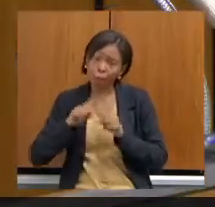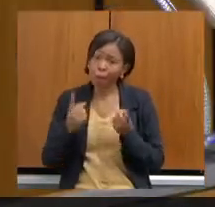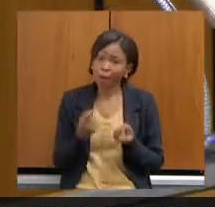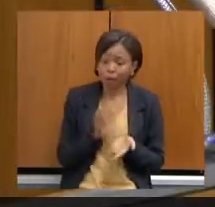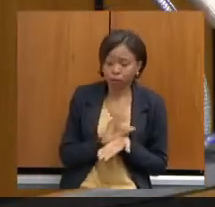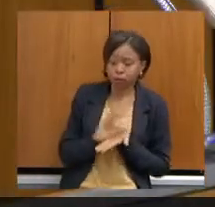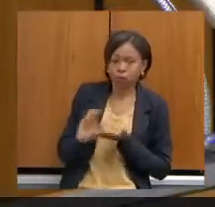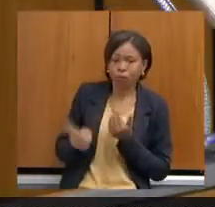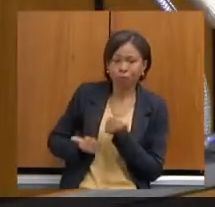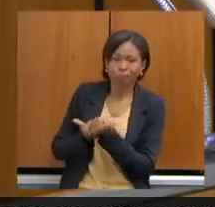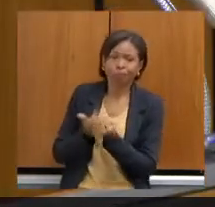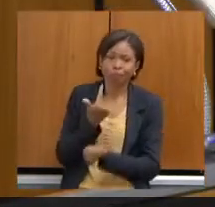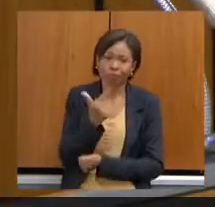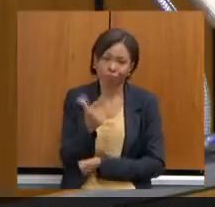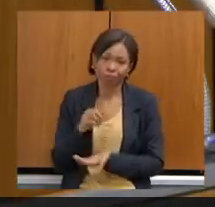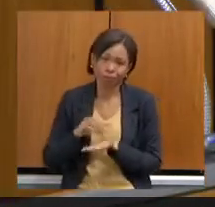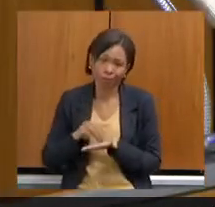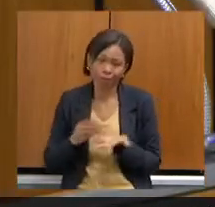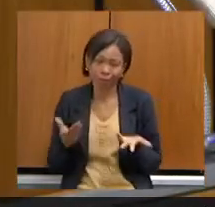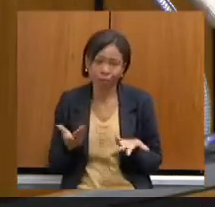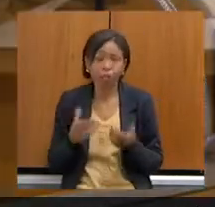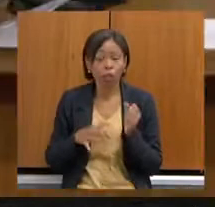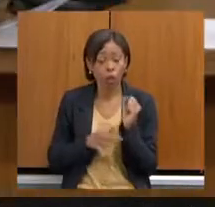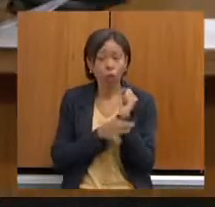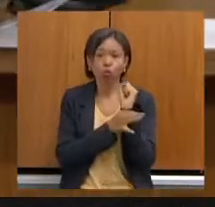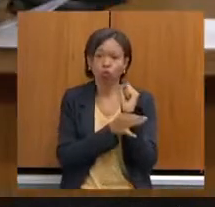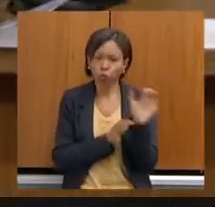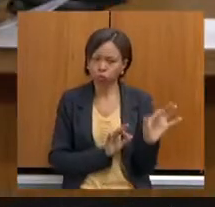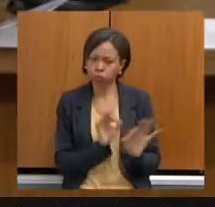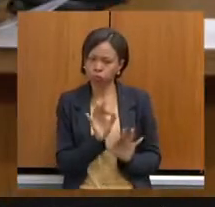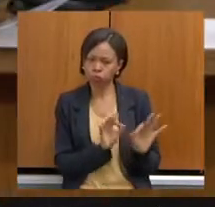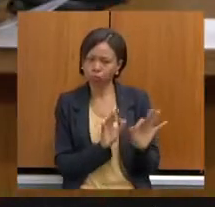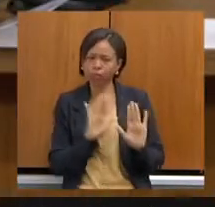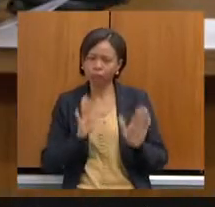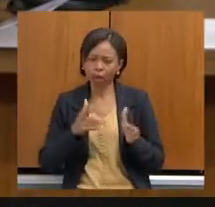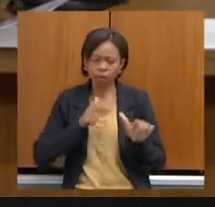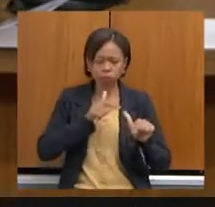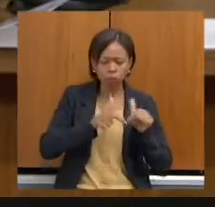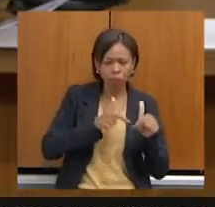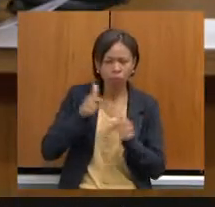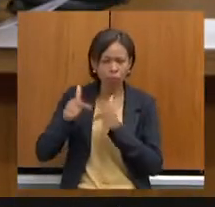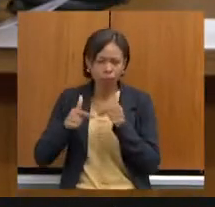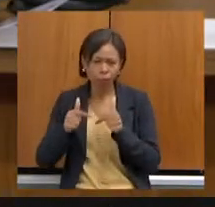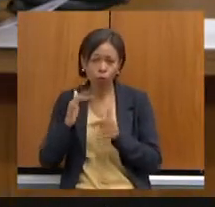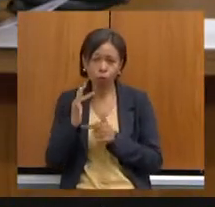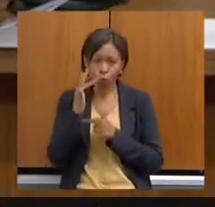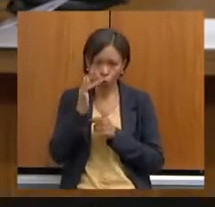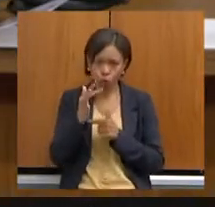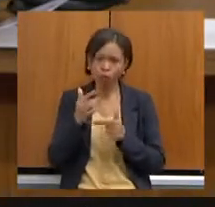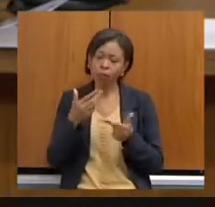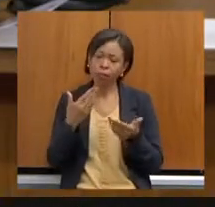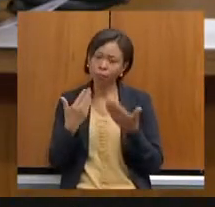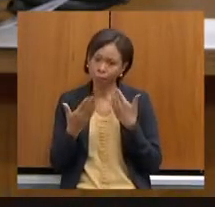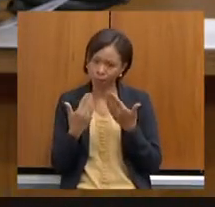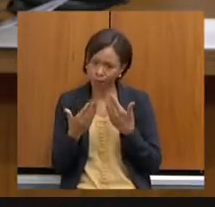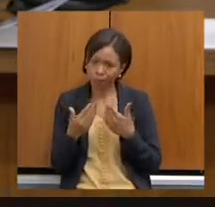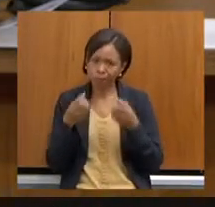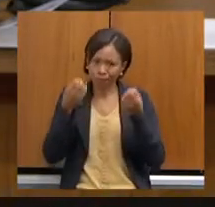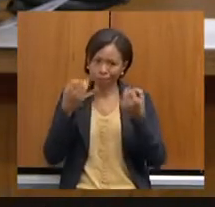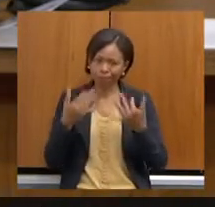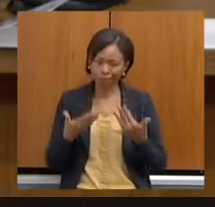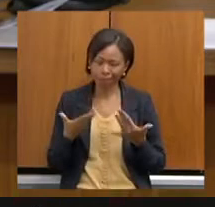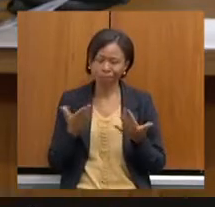nosso programa de seguro Ele pessoal já tá trabalhando a proposta é assim que tiver concluído a gente discutir o senhor eu